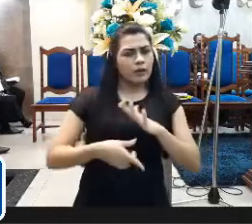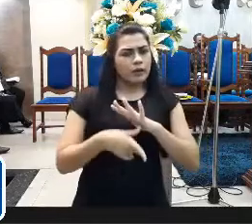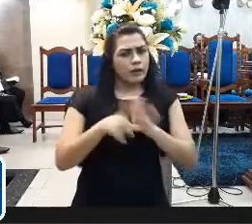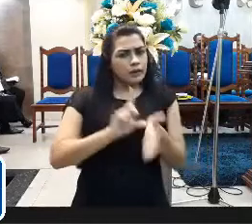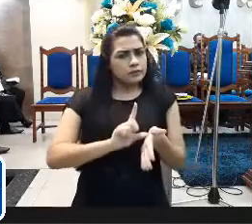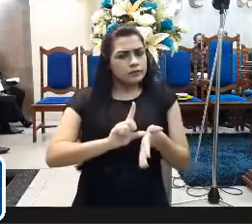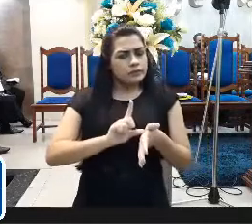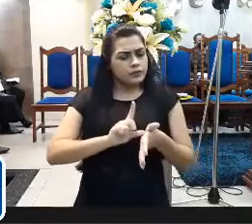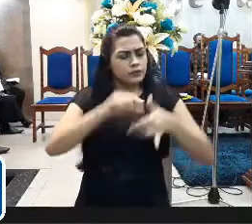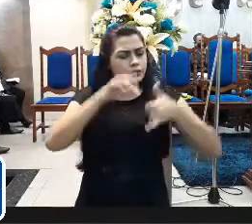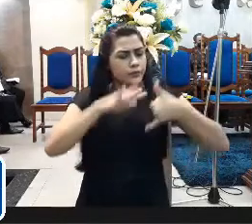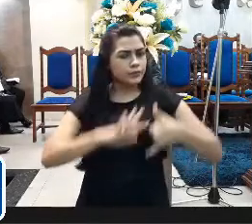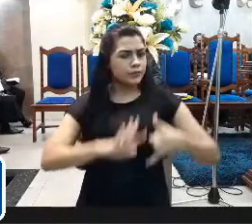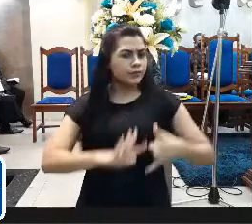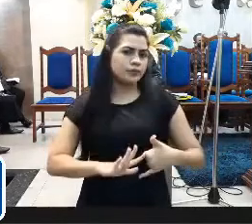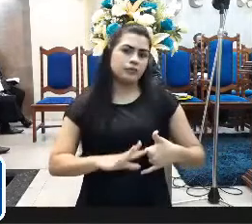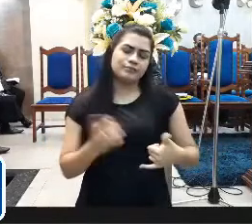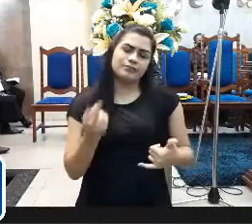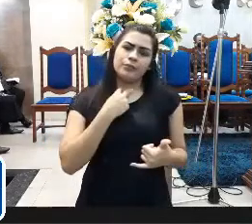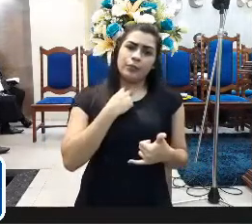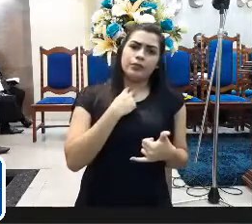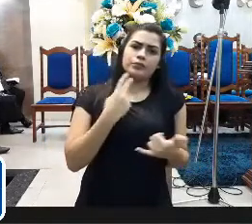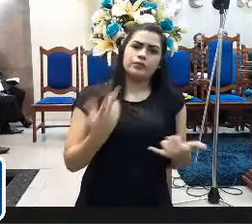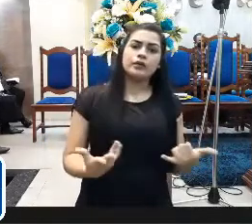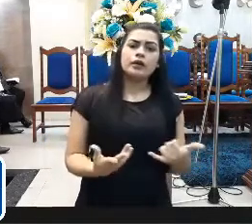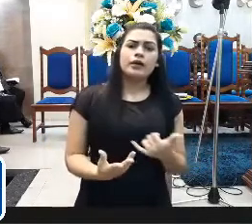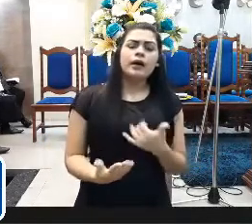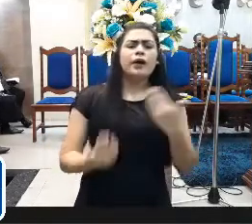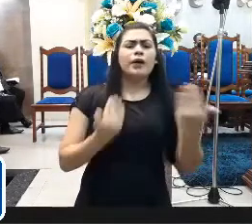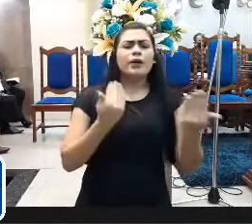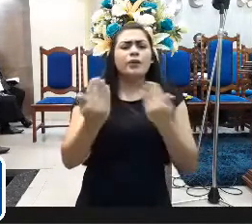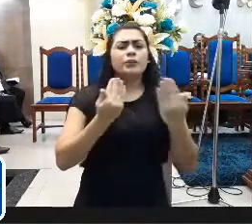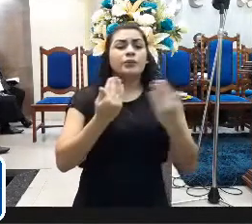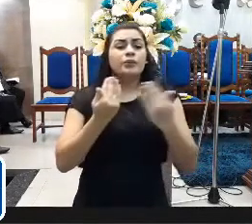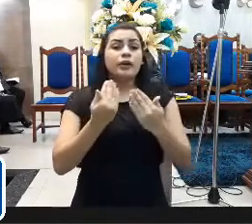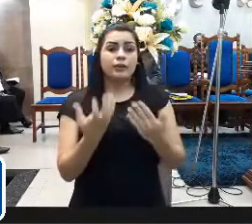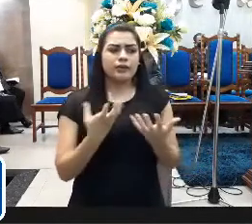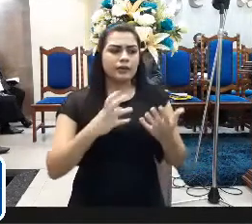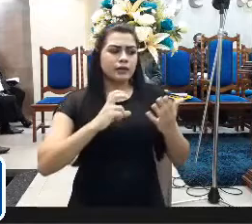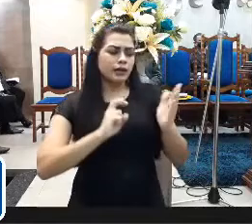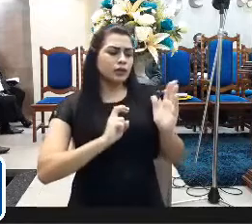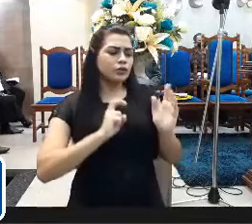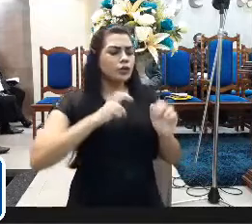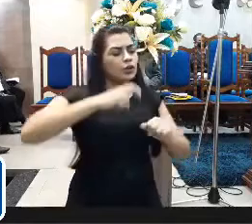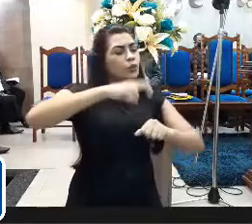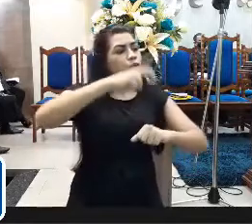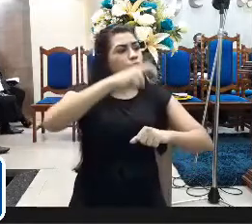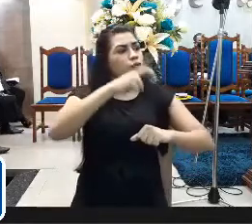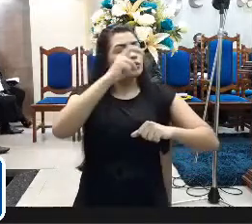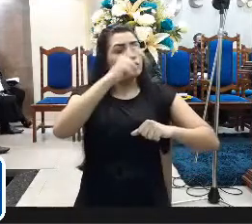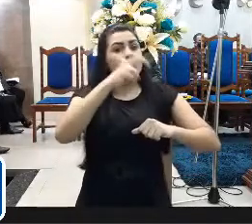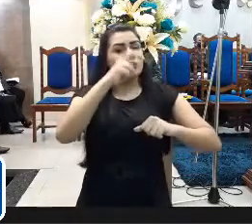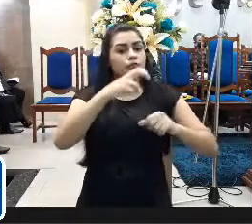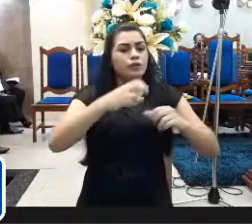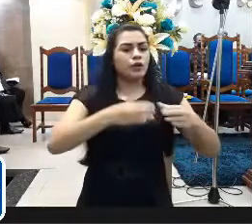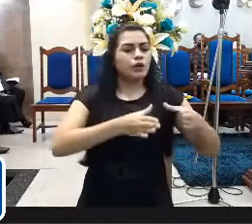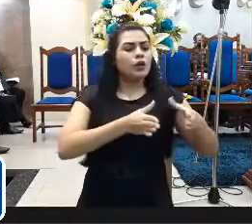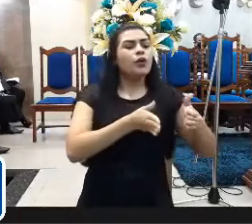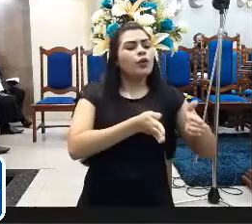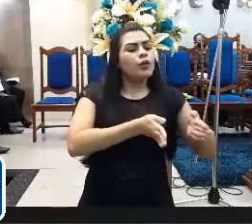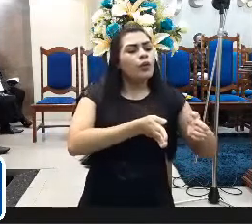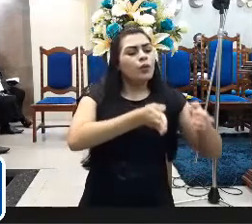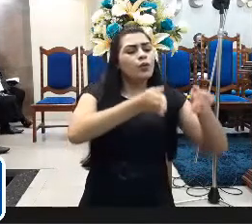de Deus, é querer subir um prédio de 10 andares sem passar por